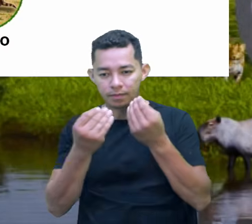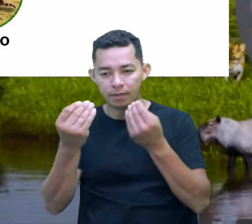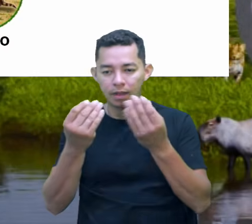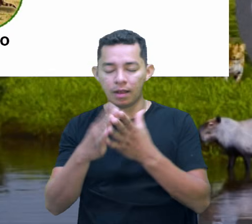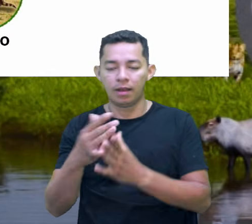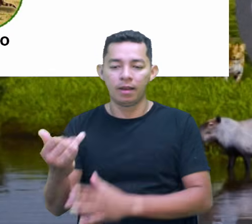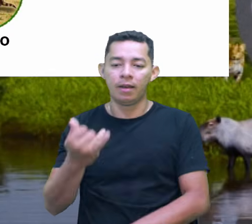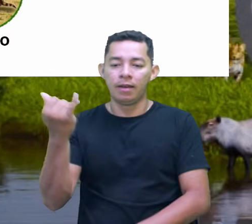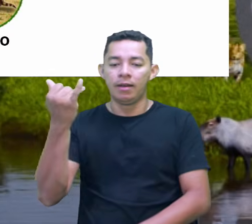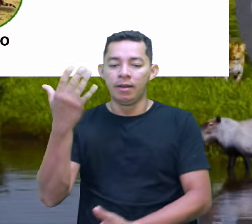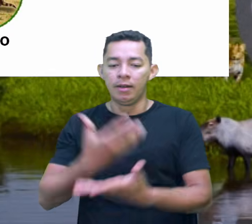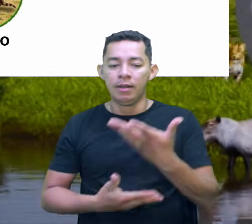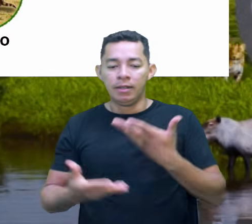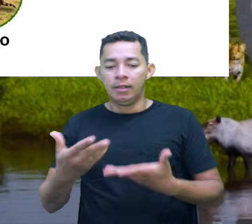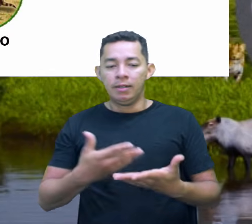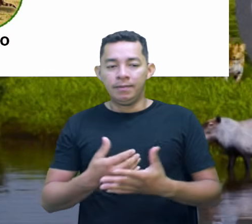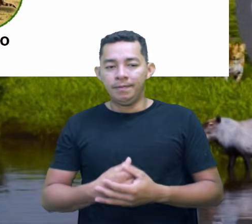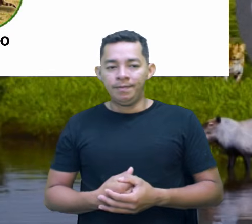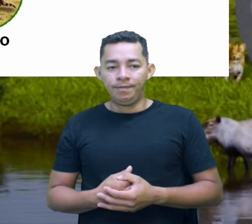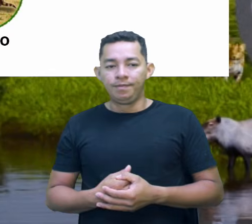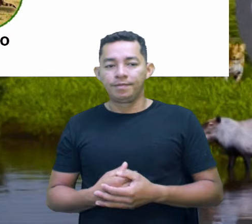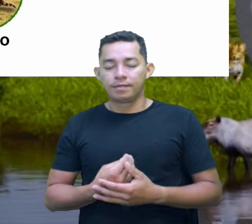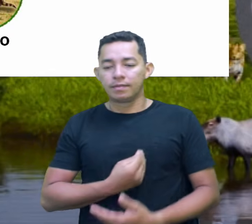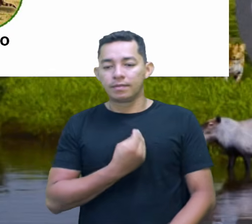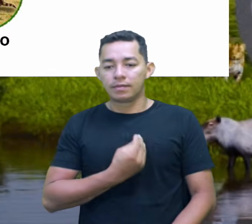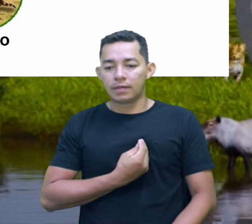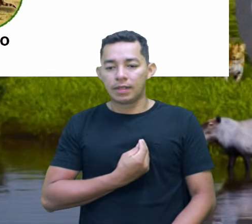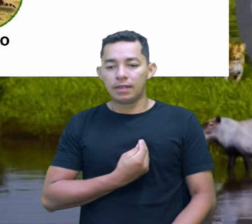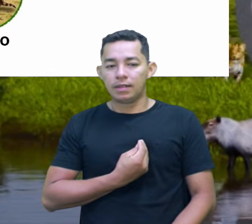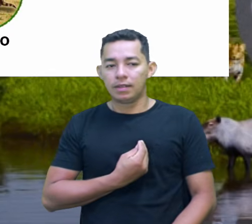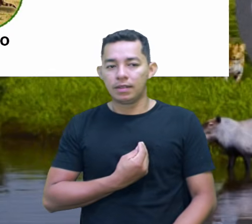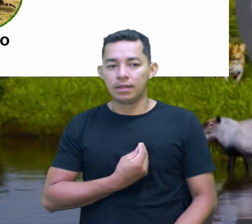importância da relação do ser vivo